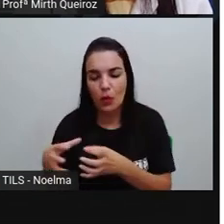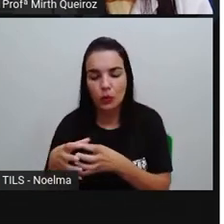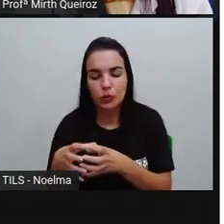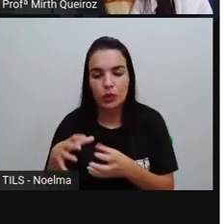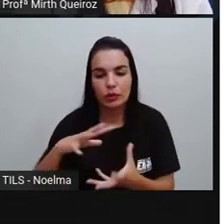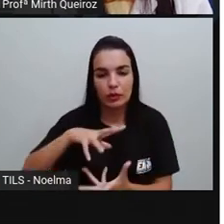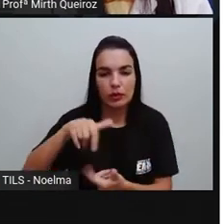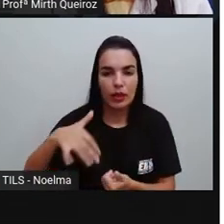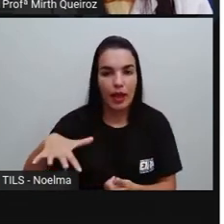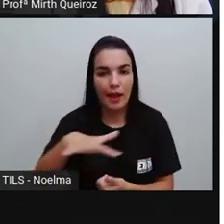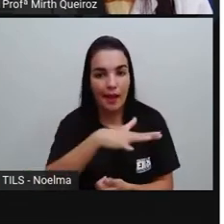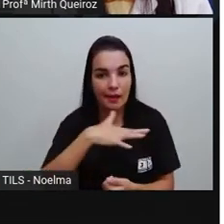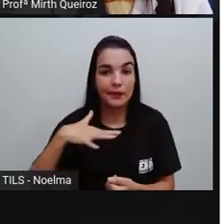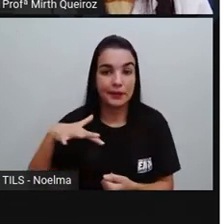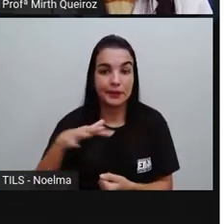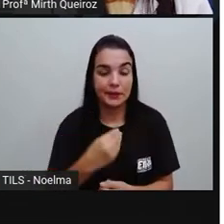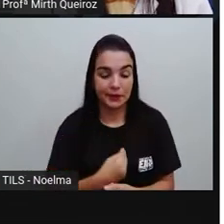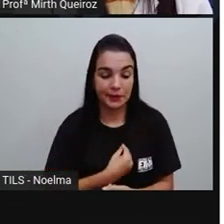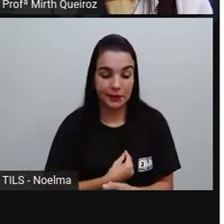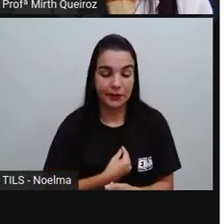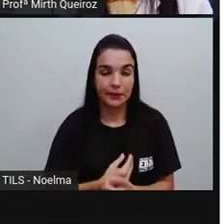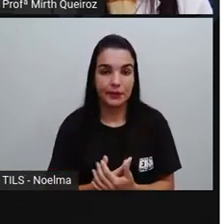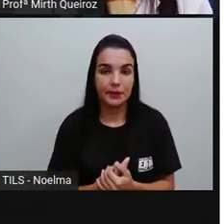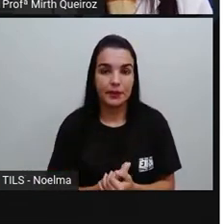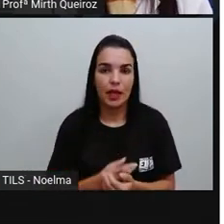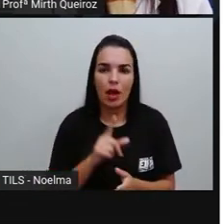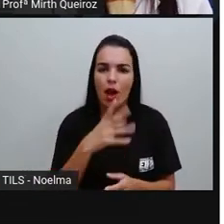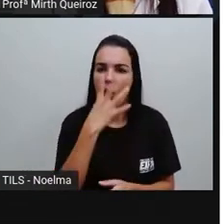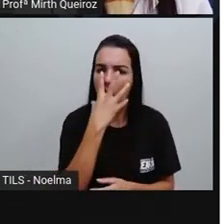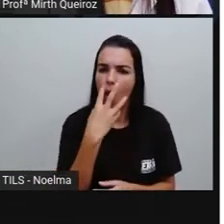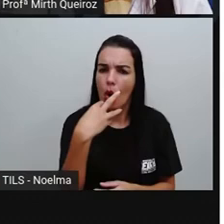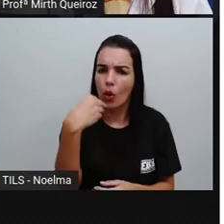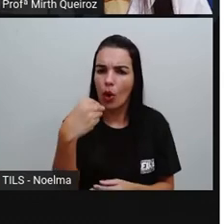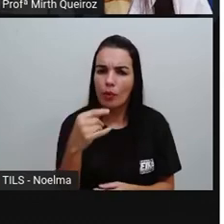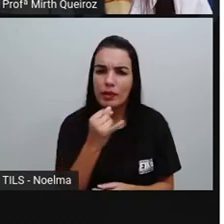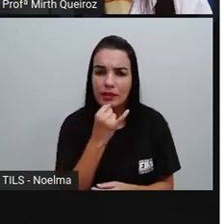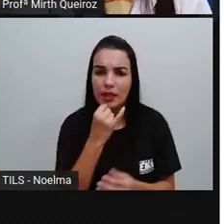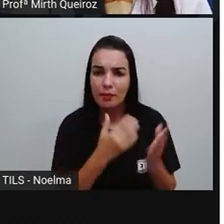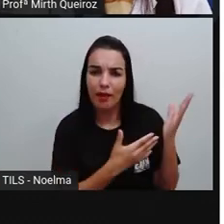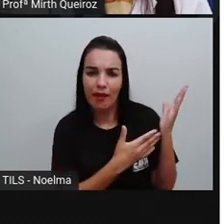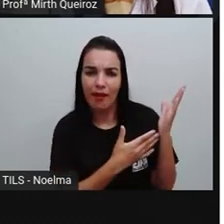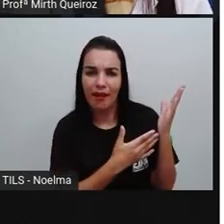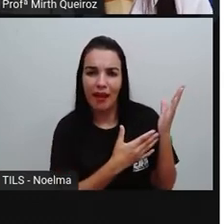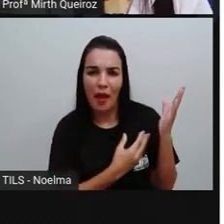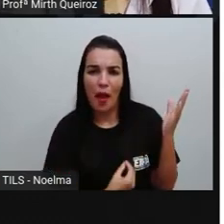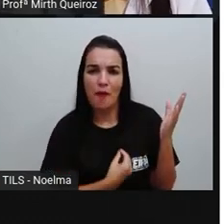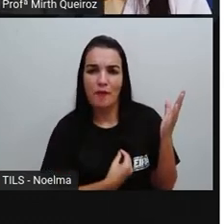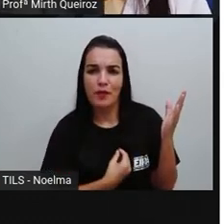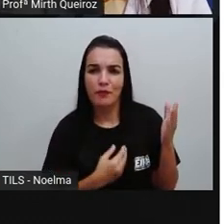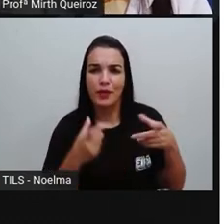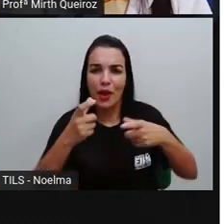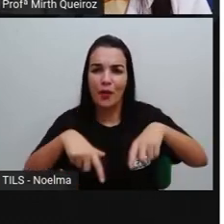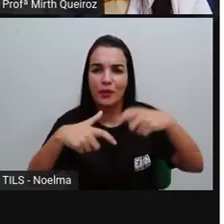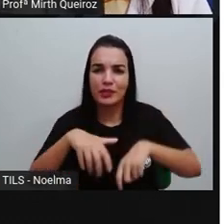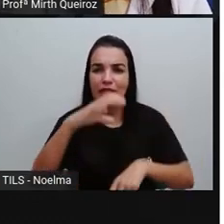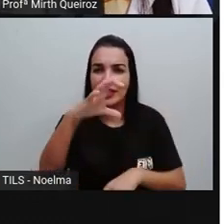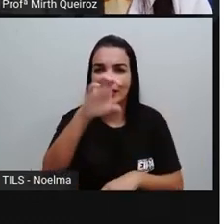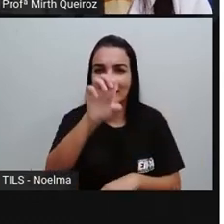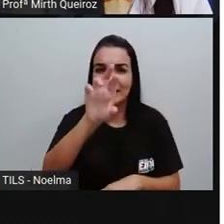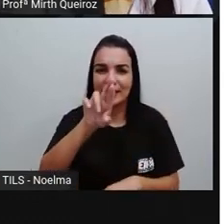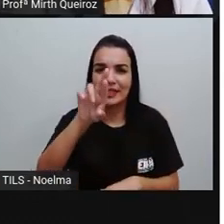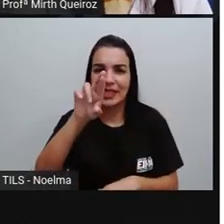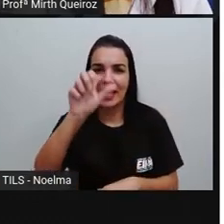de ecossistema, a relação de seres vivos e não vivos. O lobo-guará, por exemplo, ele sobrevive no cerrado porque encontra nesse